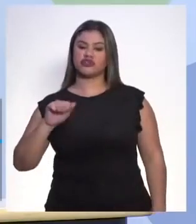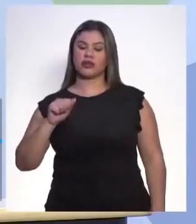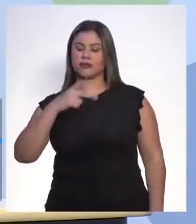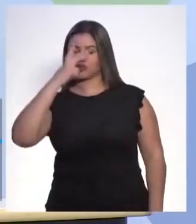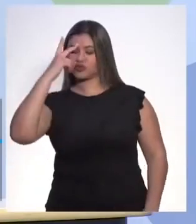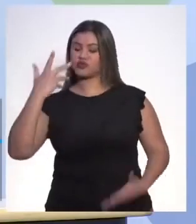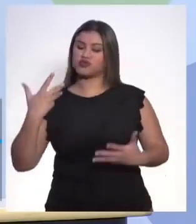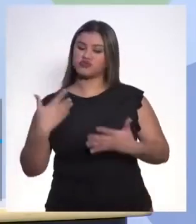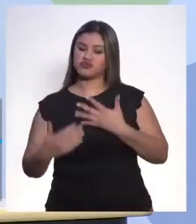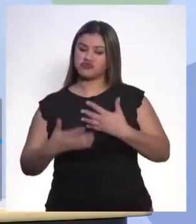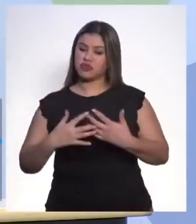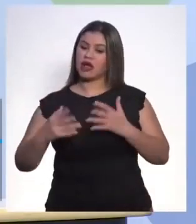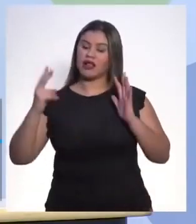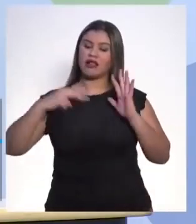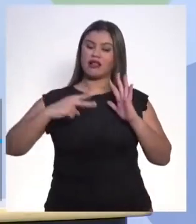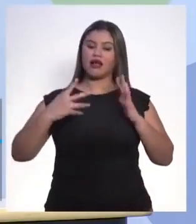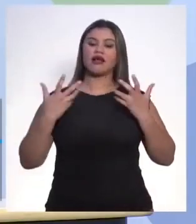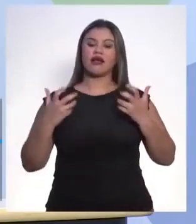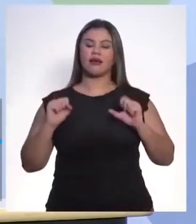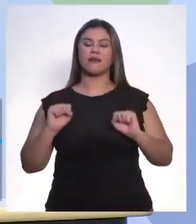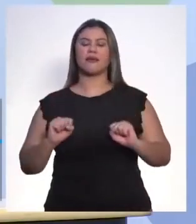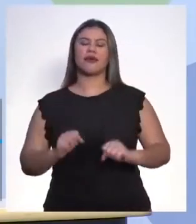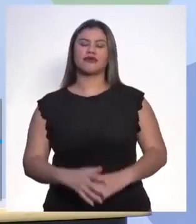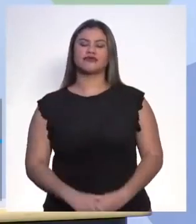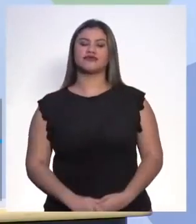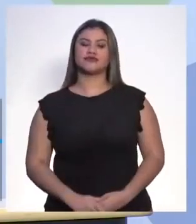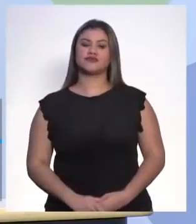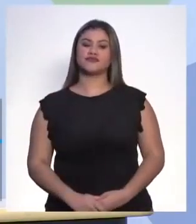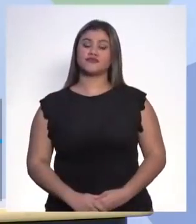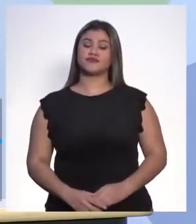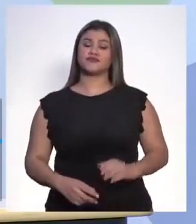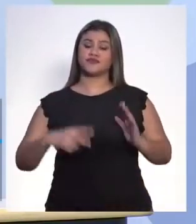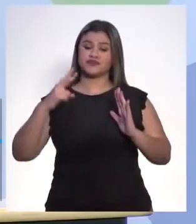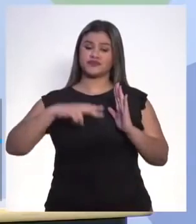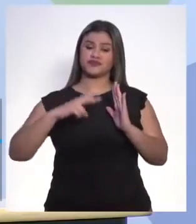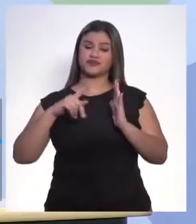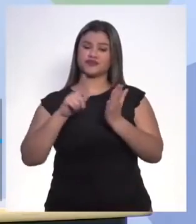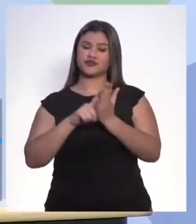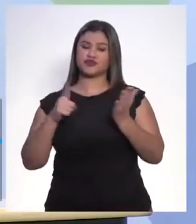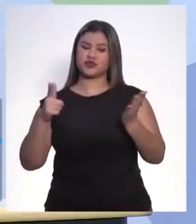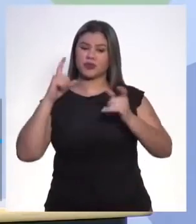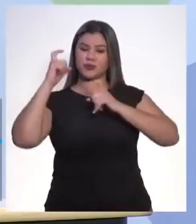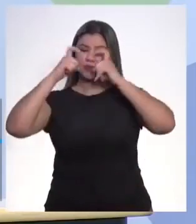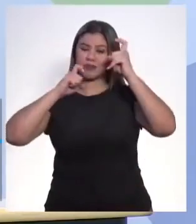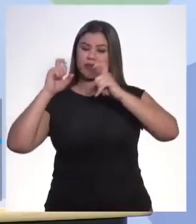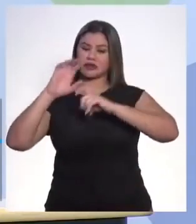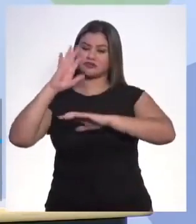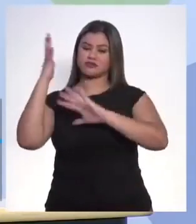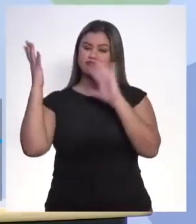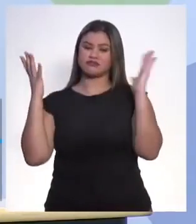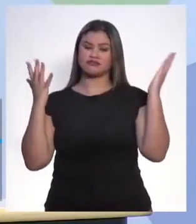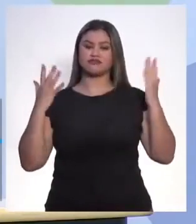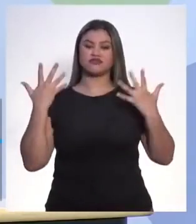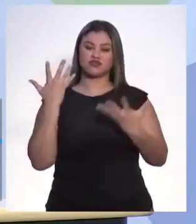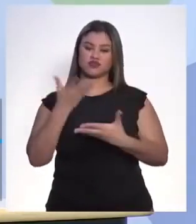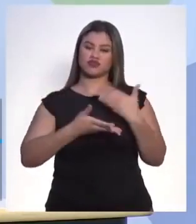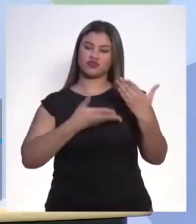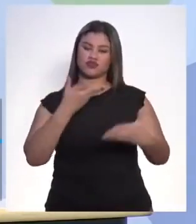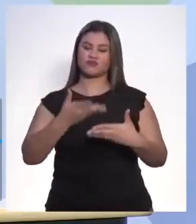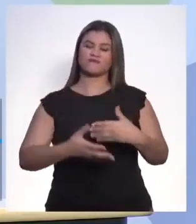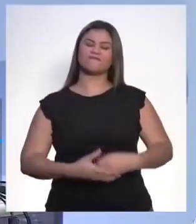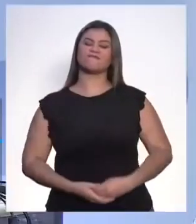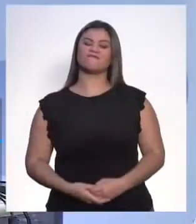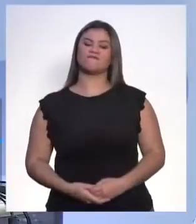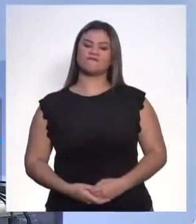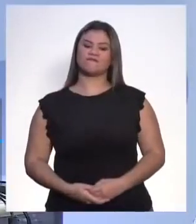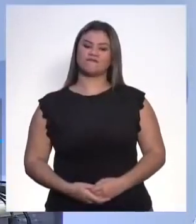leitores. Da Pro Maria Aparecida, para o leitor do jornal que se preocupa com preservação. Muito bem.